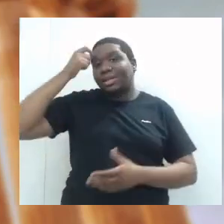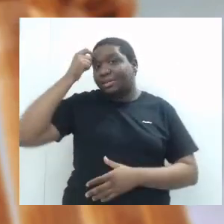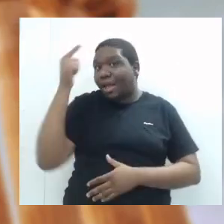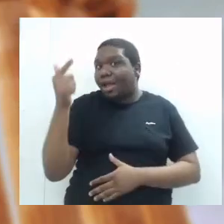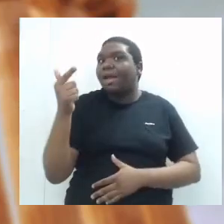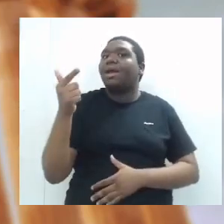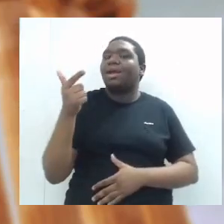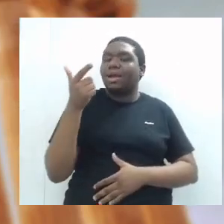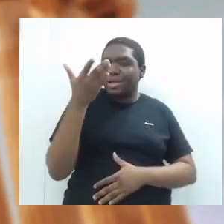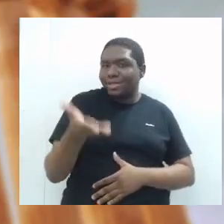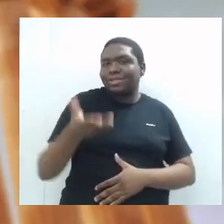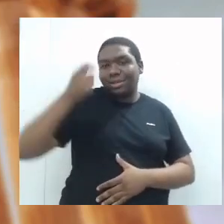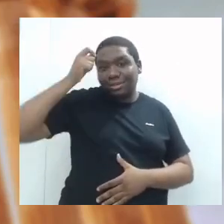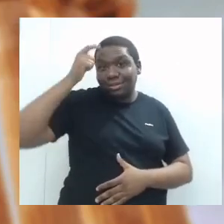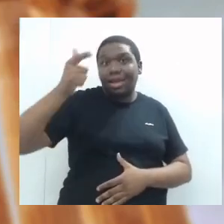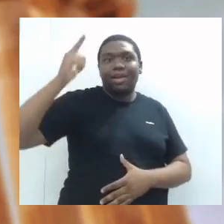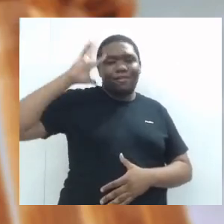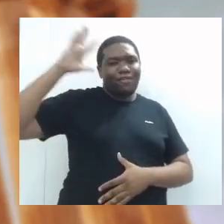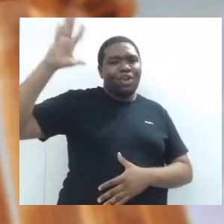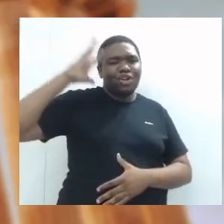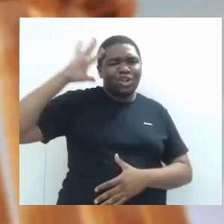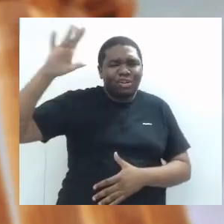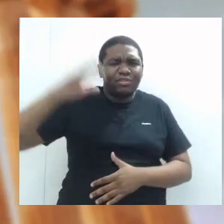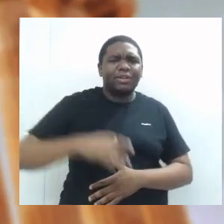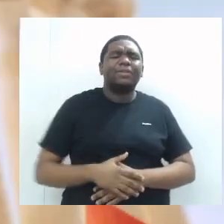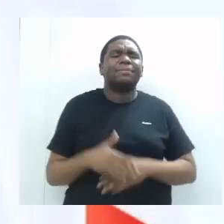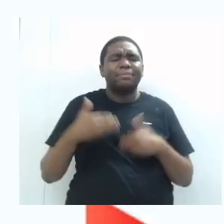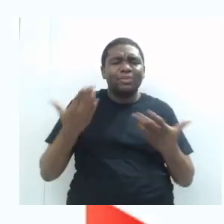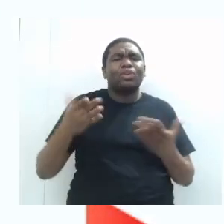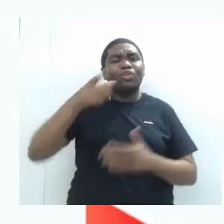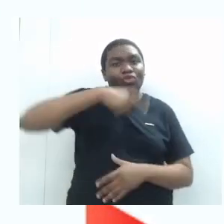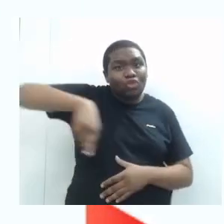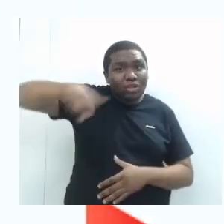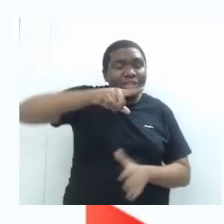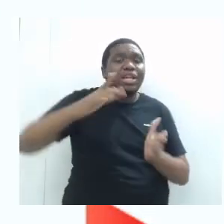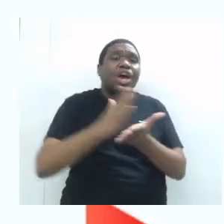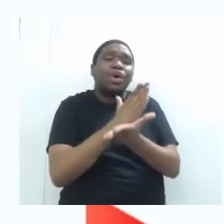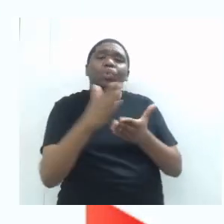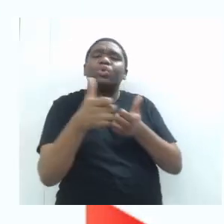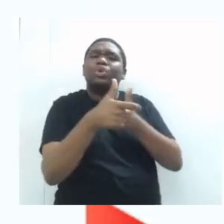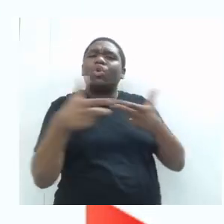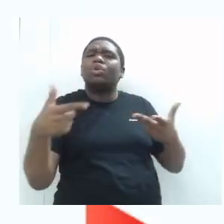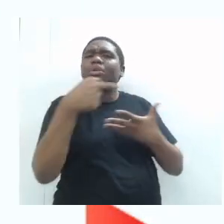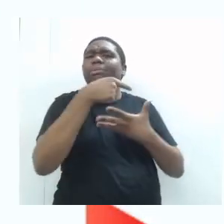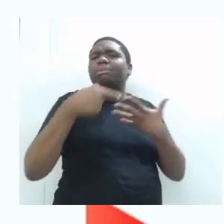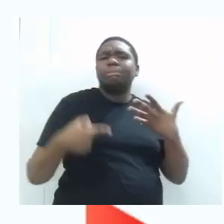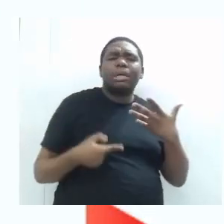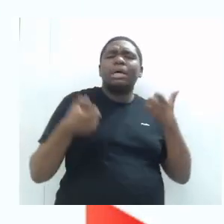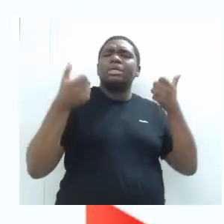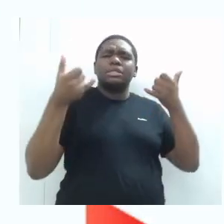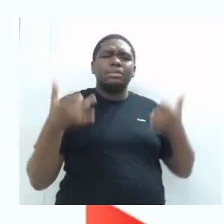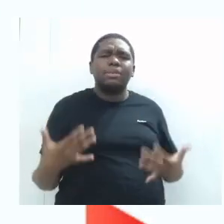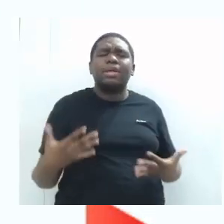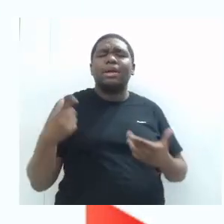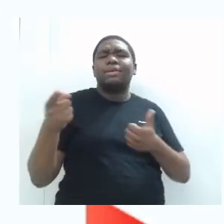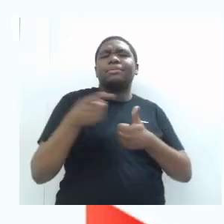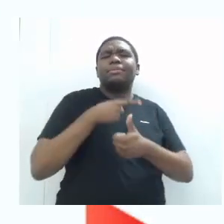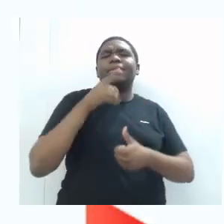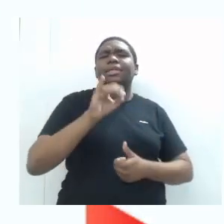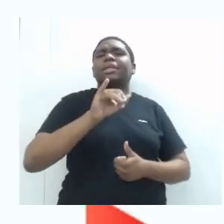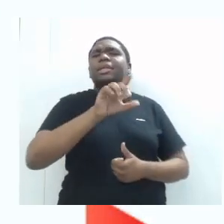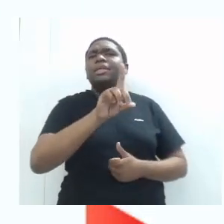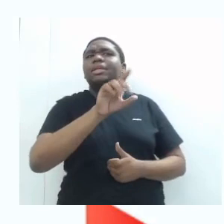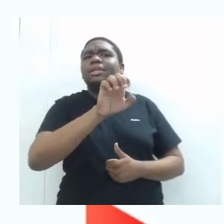essa corrente filosófica. E trago para vocês alguns pontos. Vejam só, idealismo, nós temos o